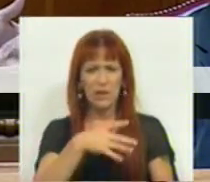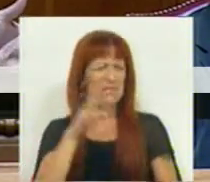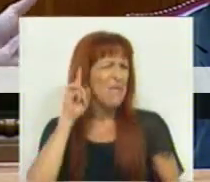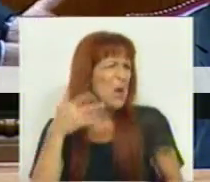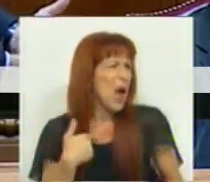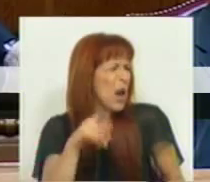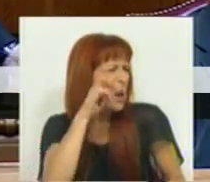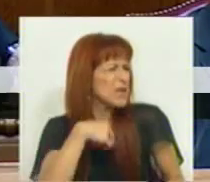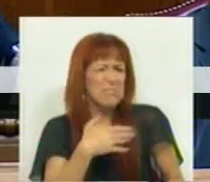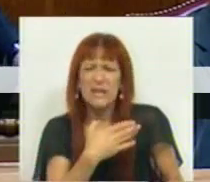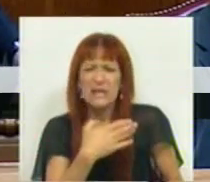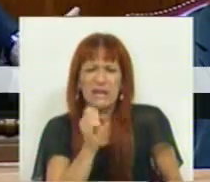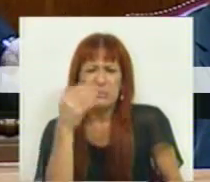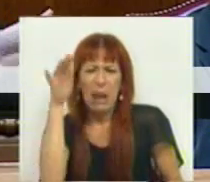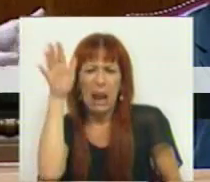sei o valor agora, de cor de